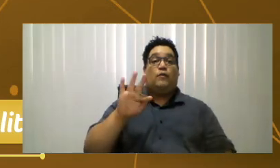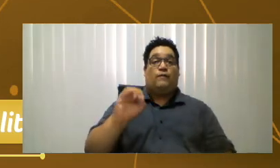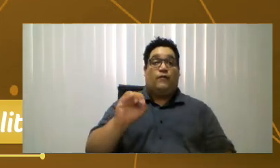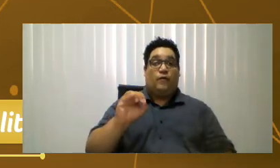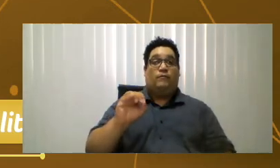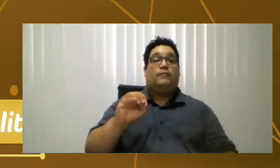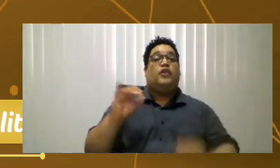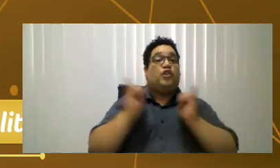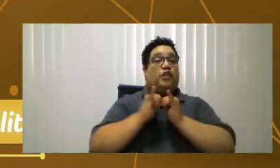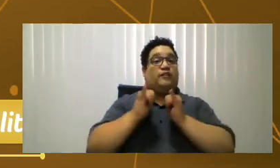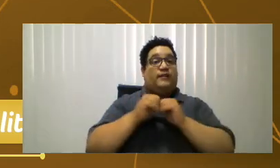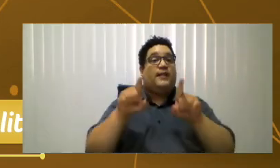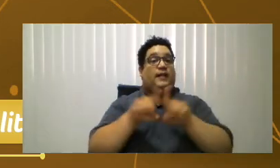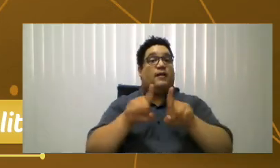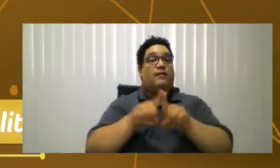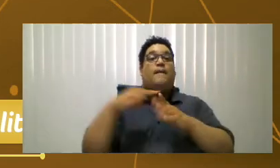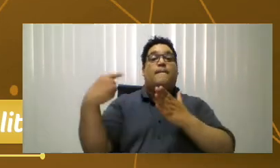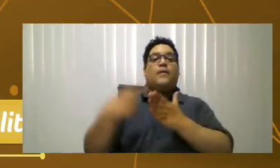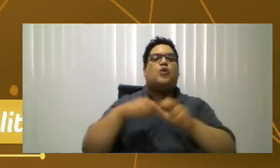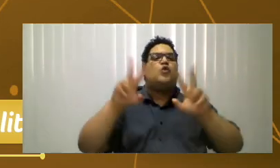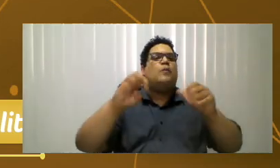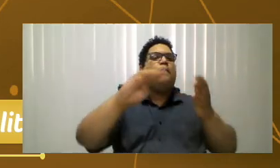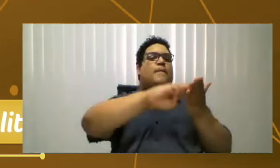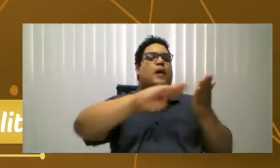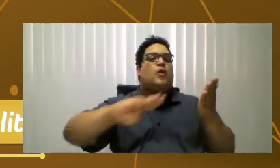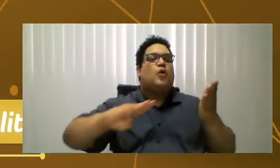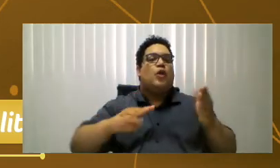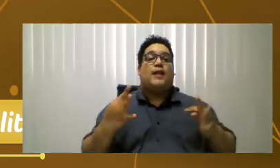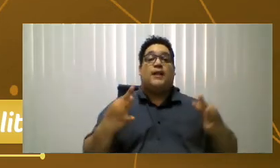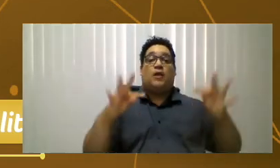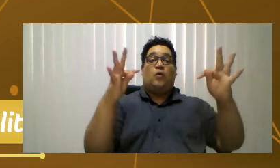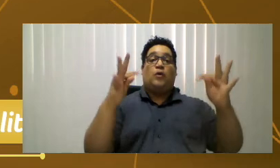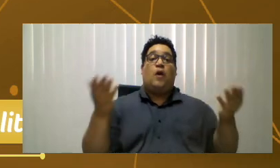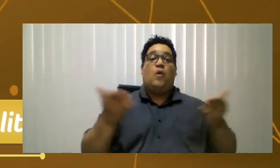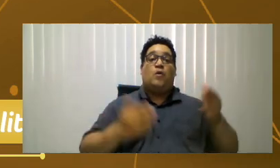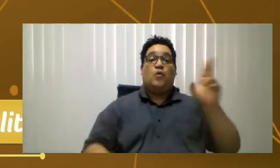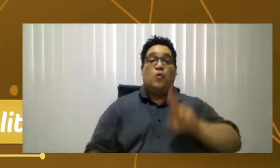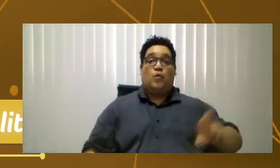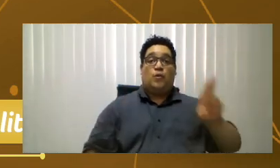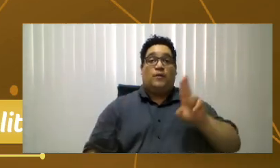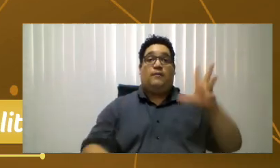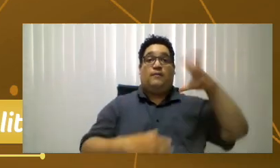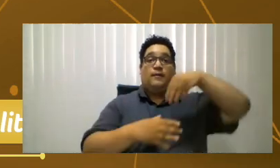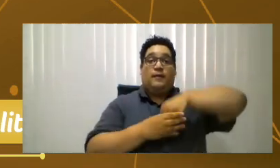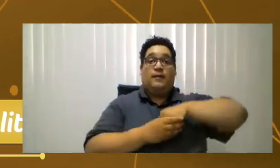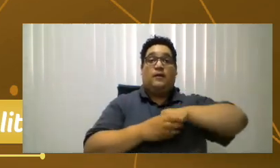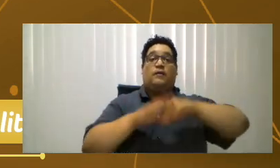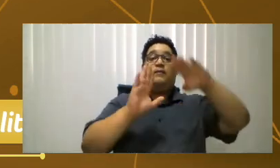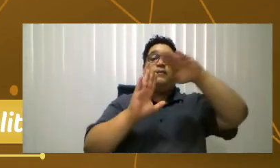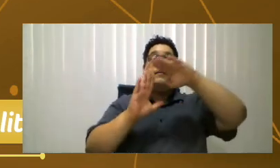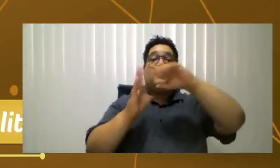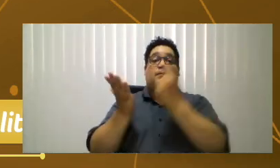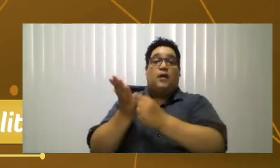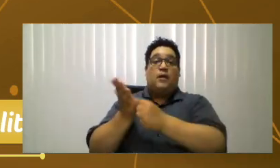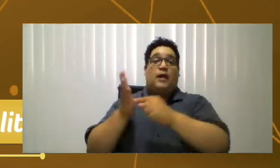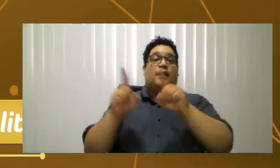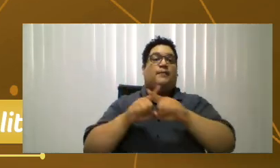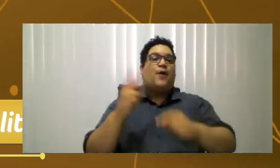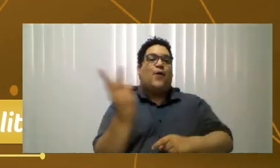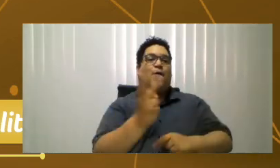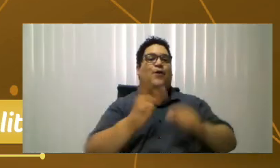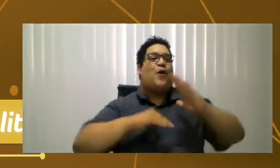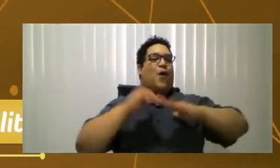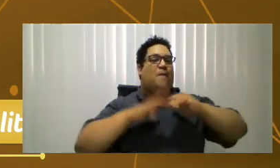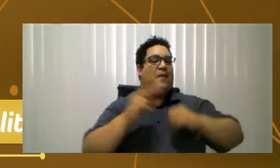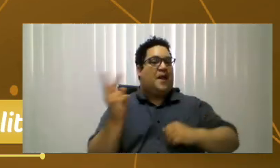aqui também, né? Quanto à metodologia e a tecnologia aplicada a esse programa e a competência de Pedro e Silas,